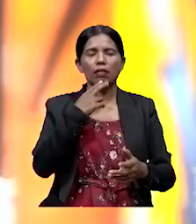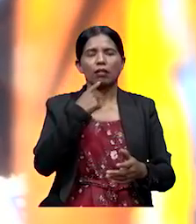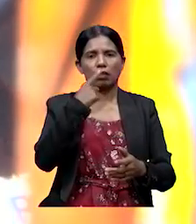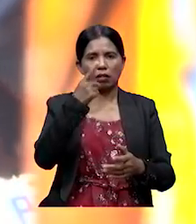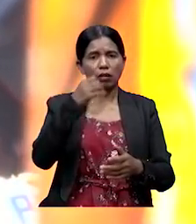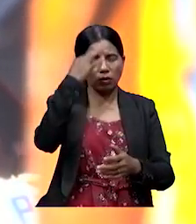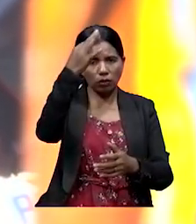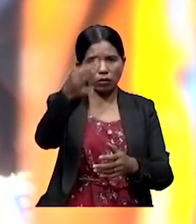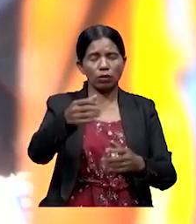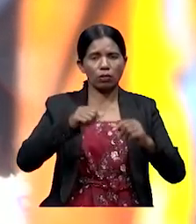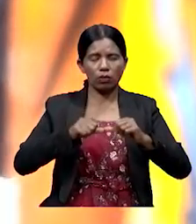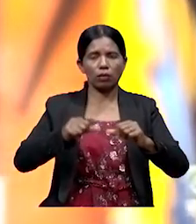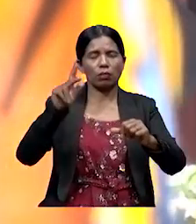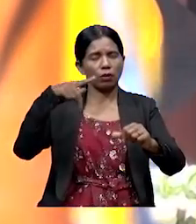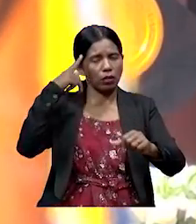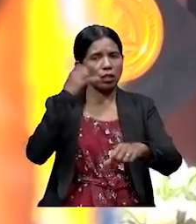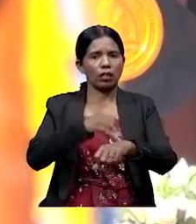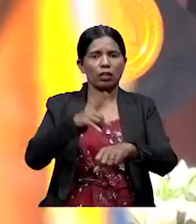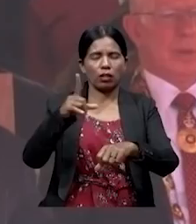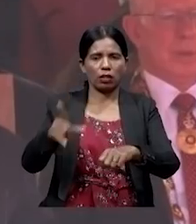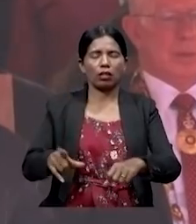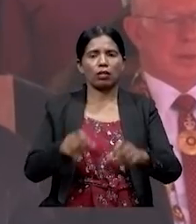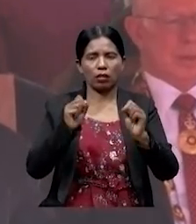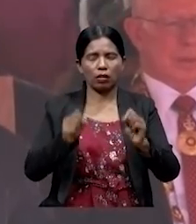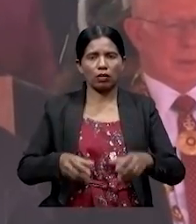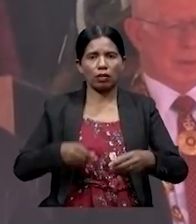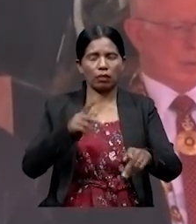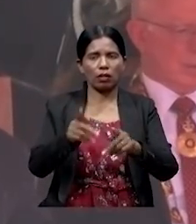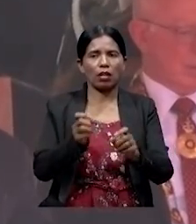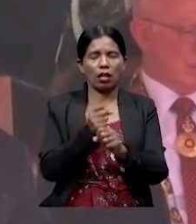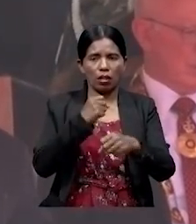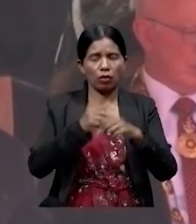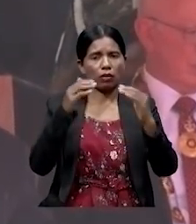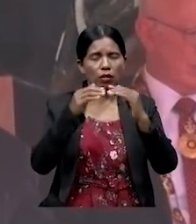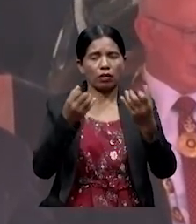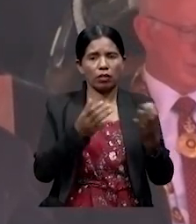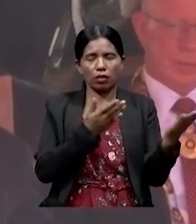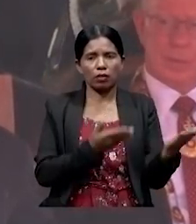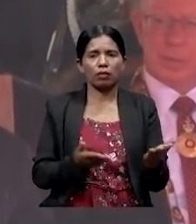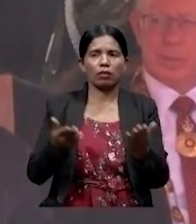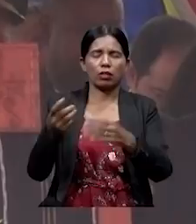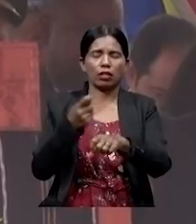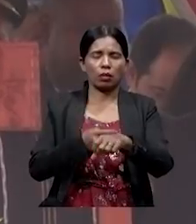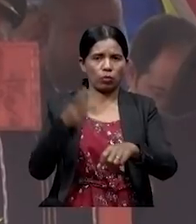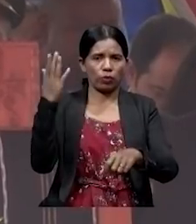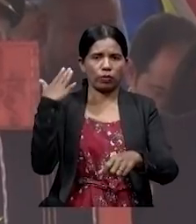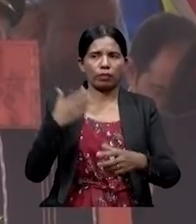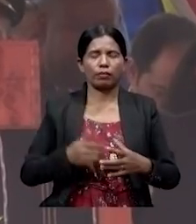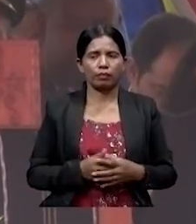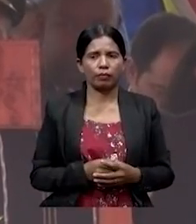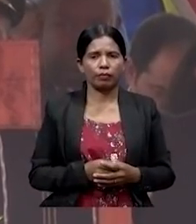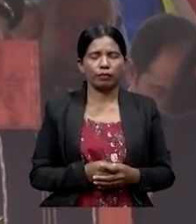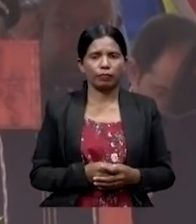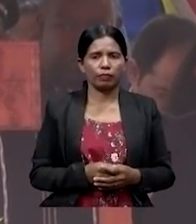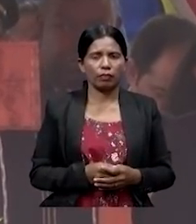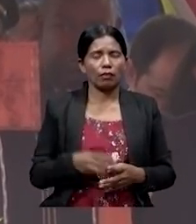oin continua política internacional, ho diplomacia nebe halau ona no orienta desde tempo luta.